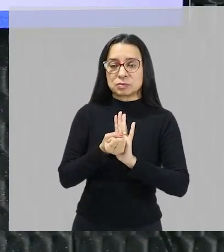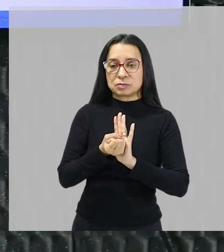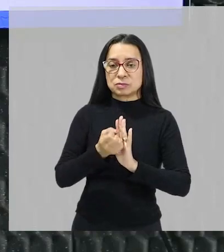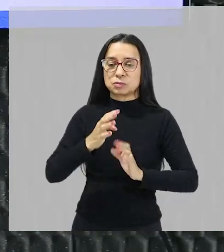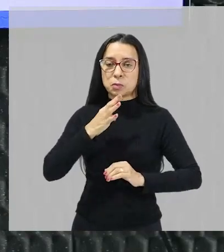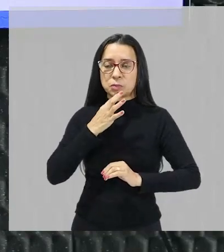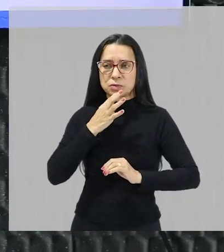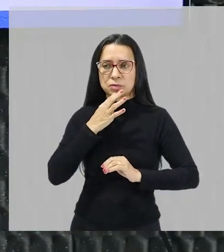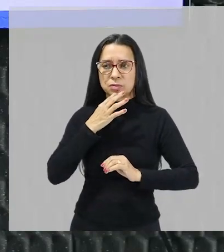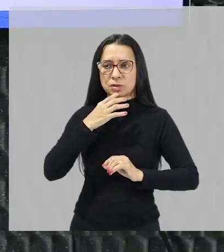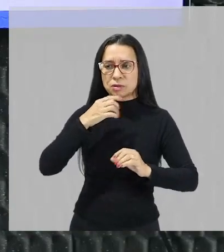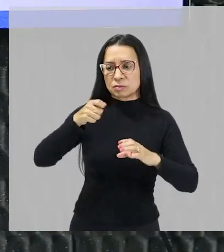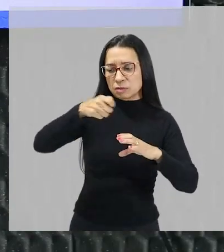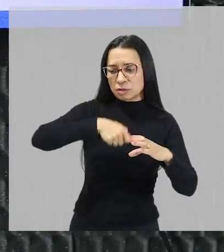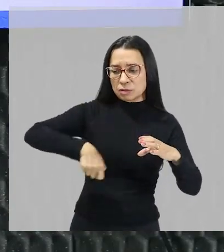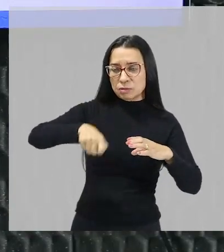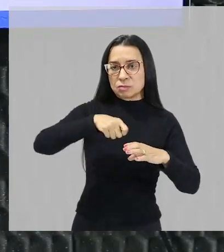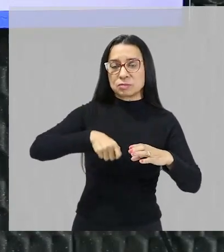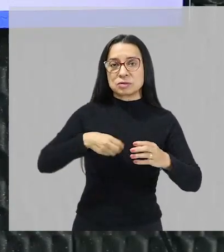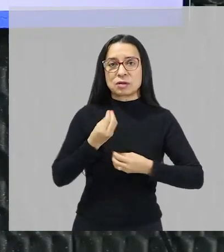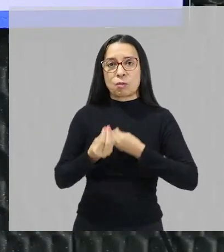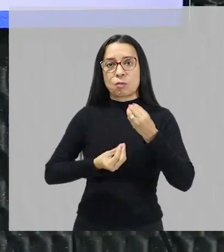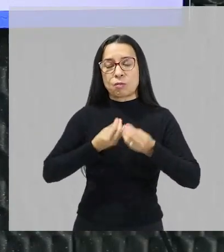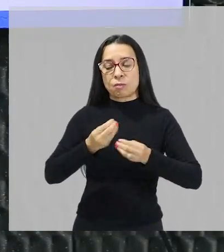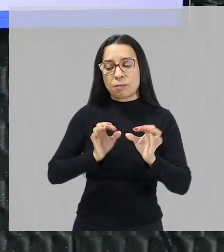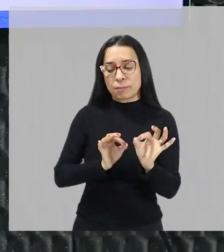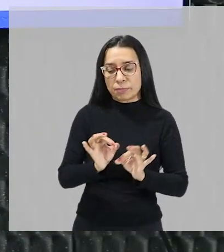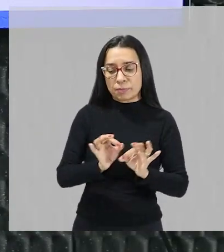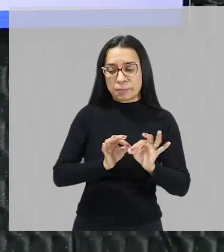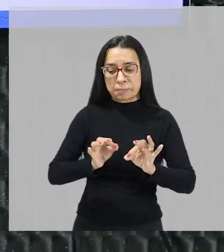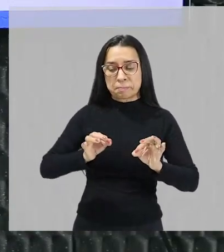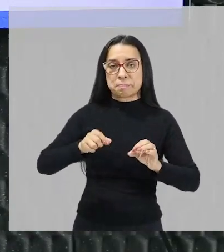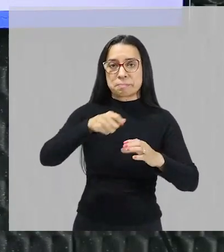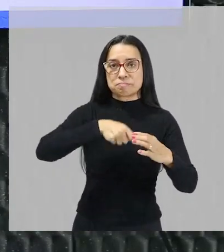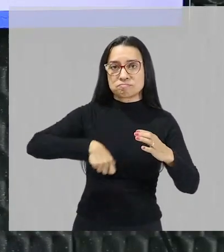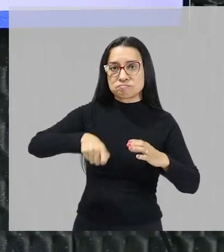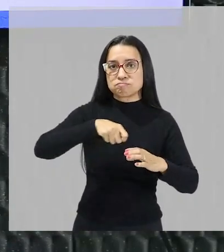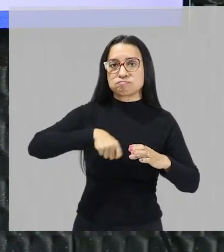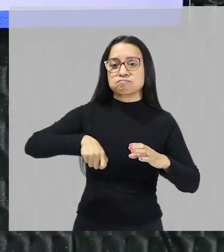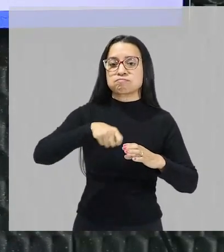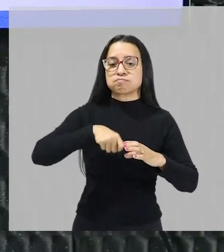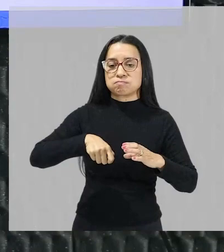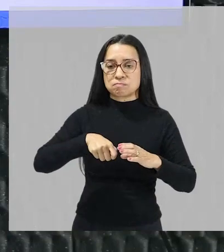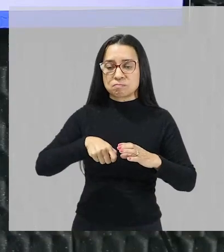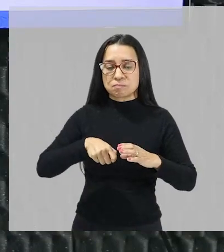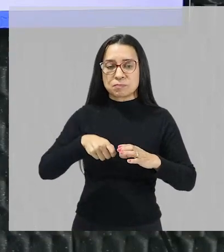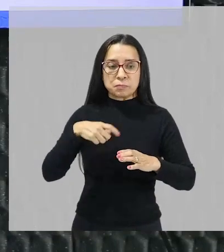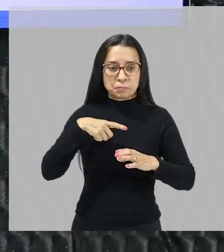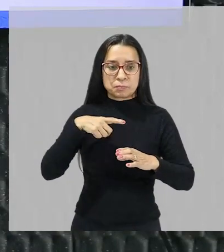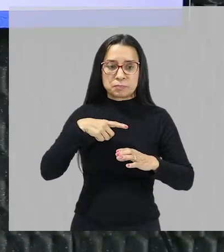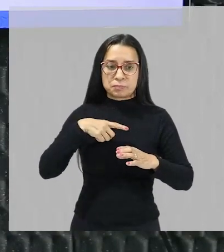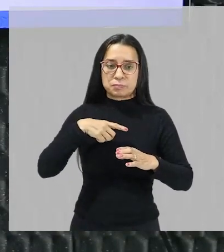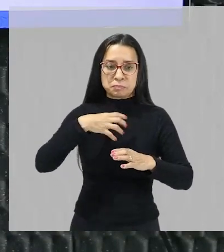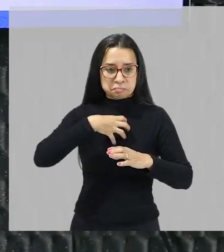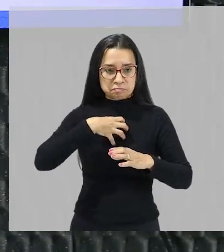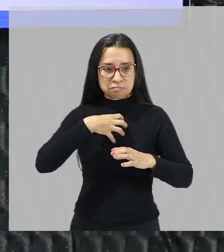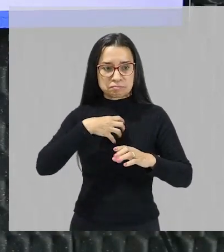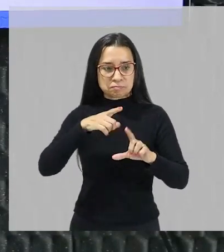a culinária, por exemplo, as formas de preparo de uma comida. Então, faz sentido a letra B. Letra